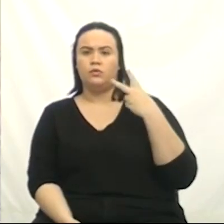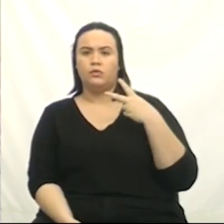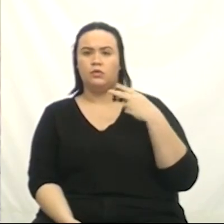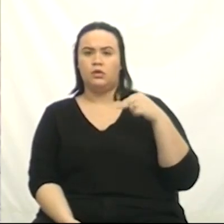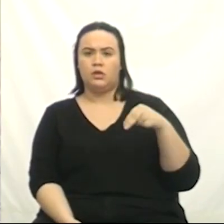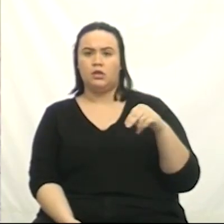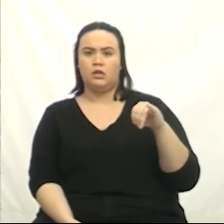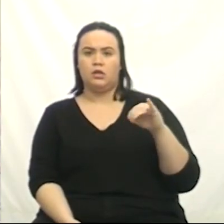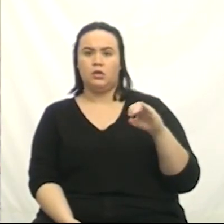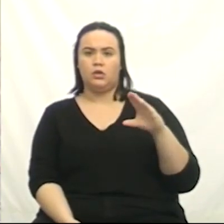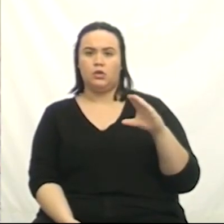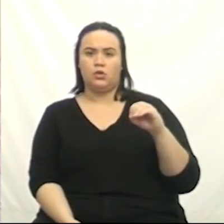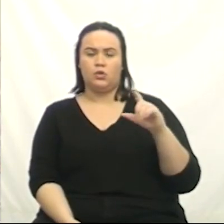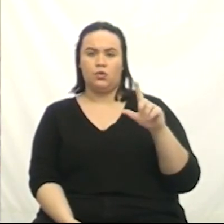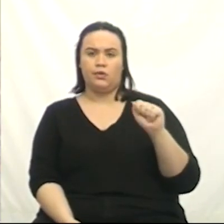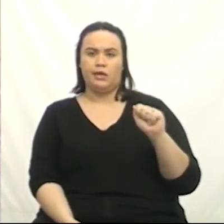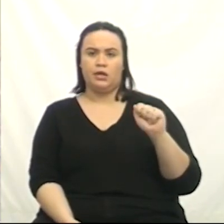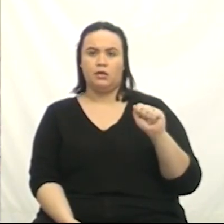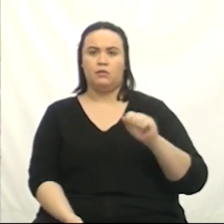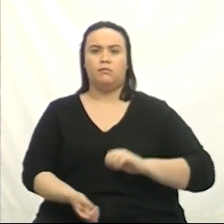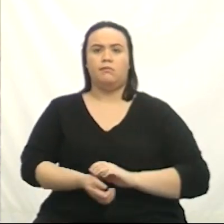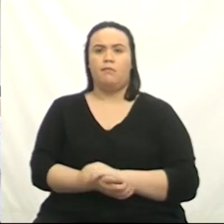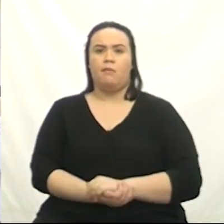Nicola Martins.